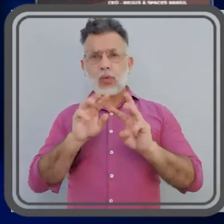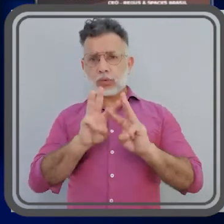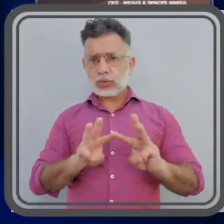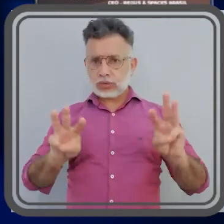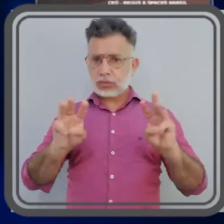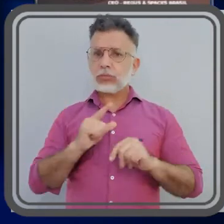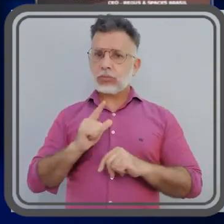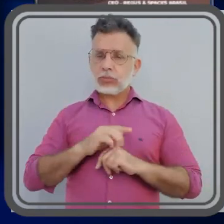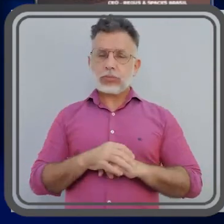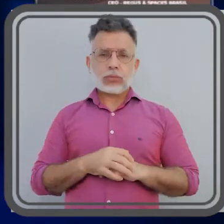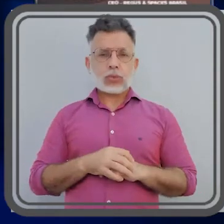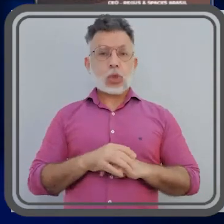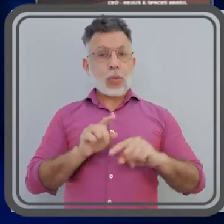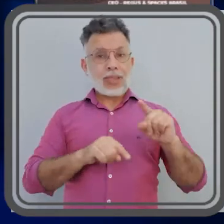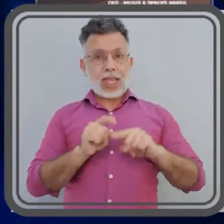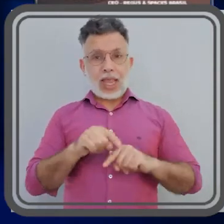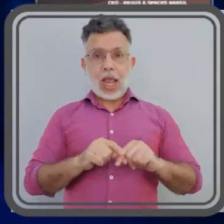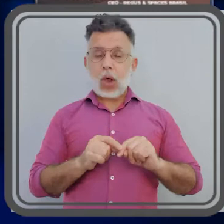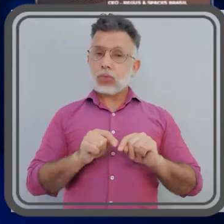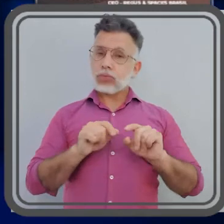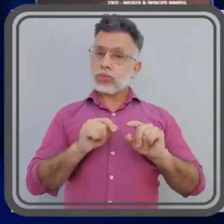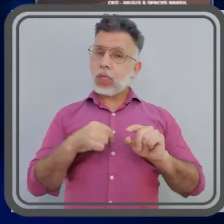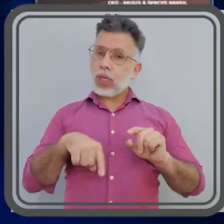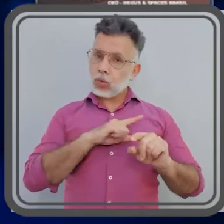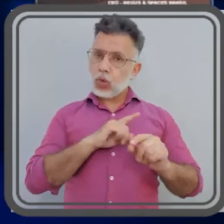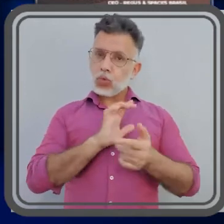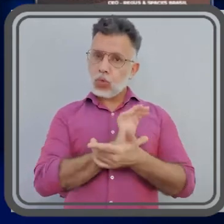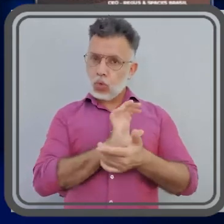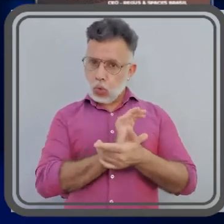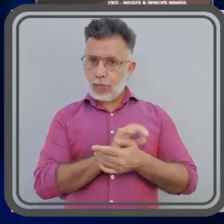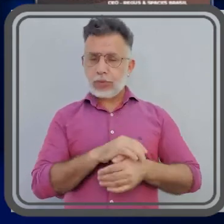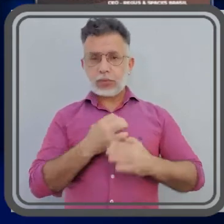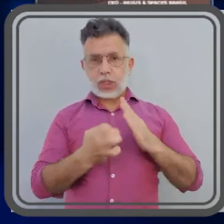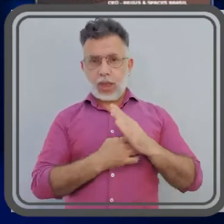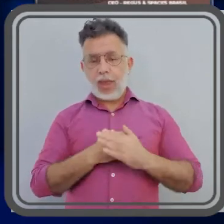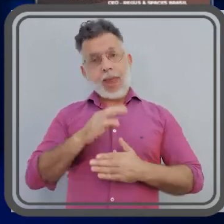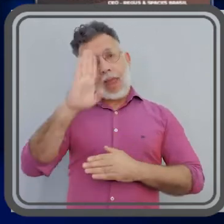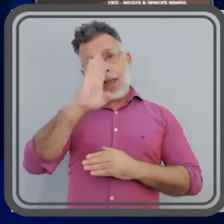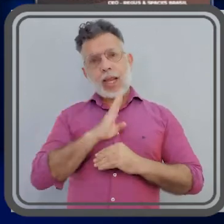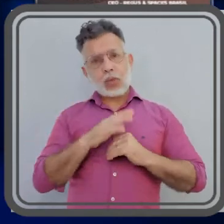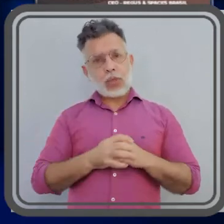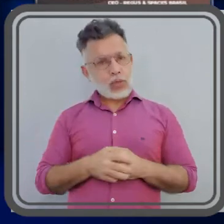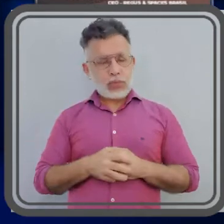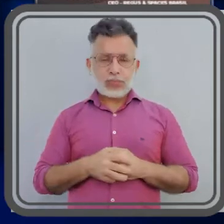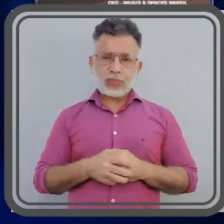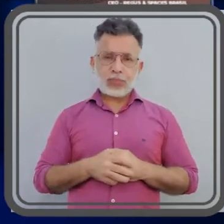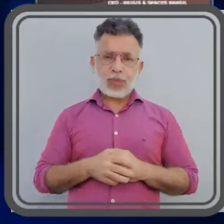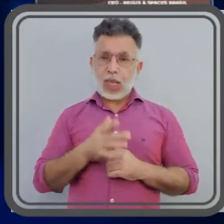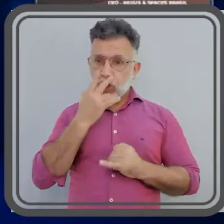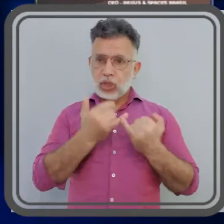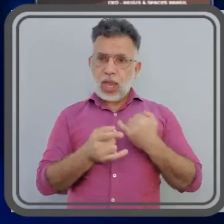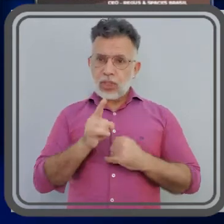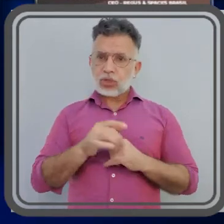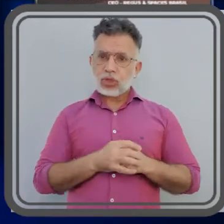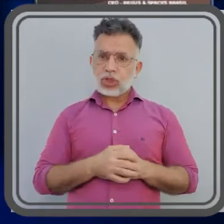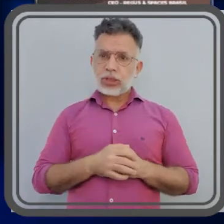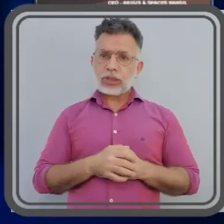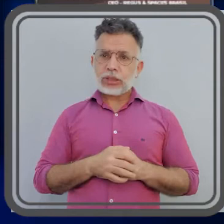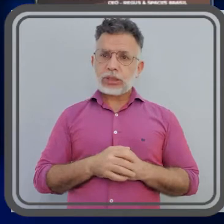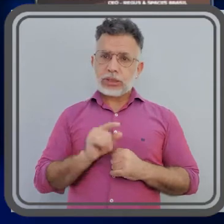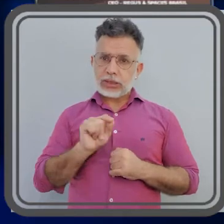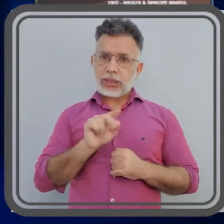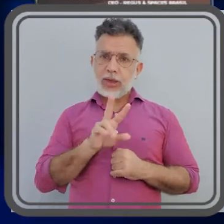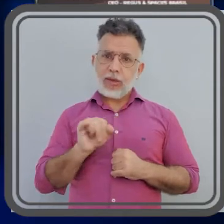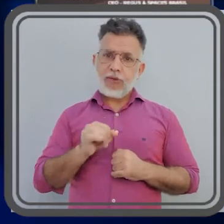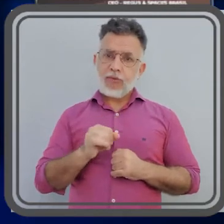98% do material que é consumido no nosso grupo é gratuito. né? A gente acha que é assim